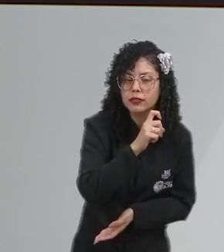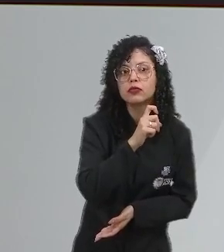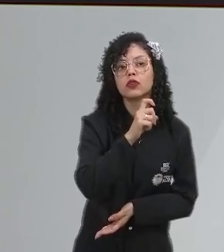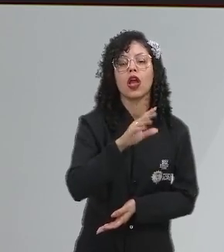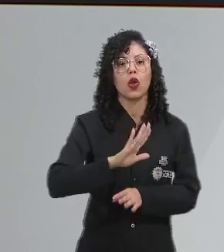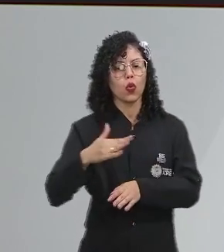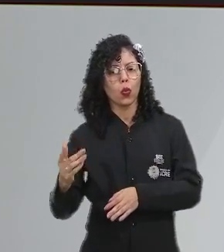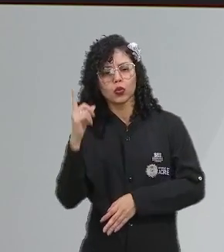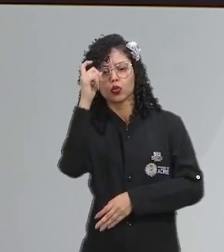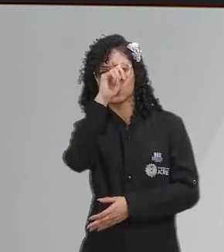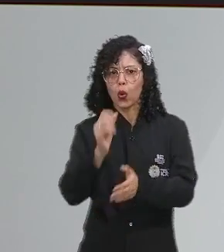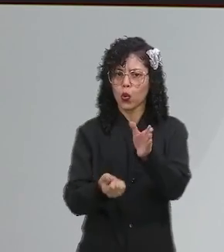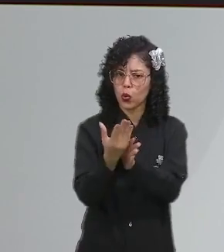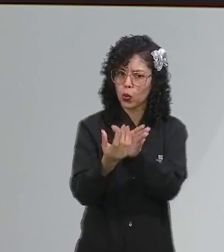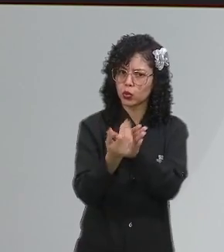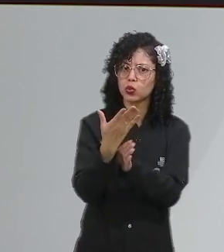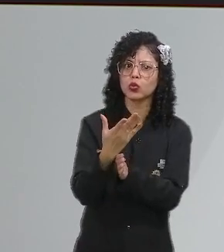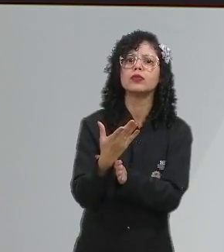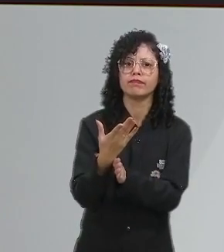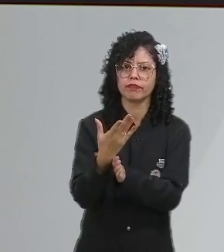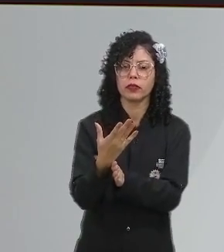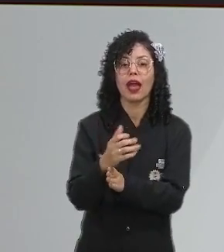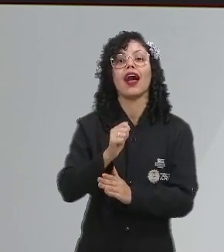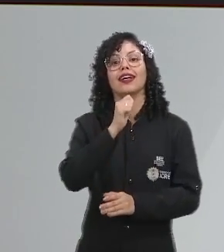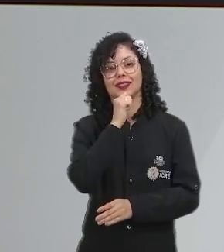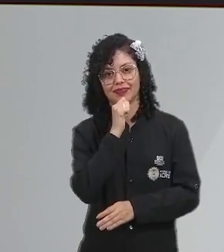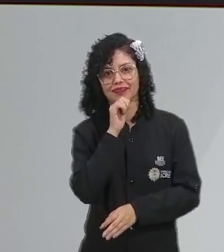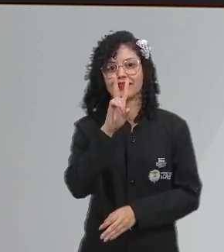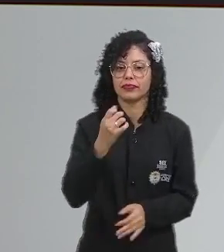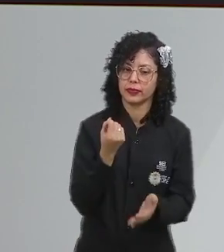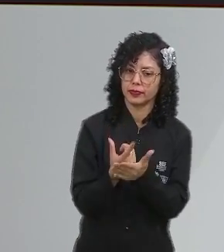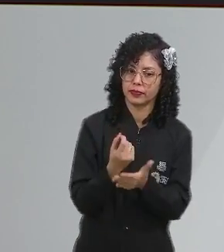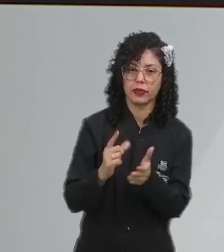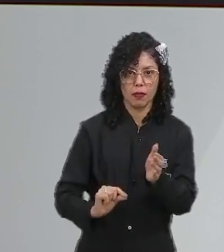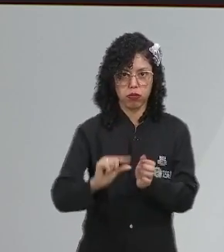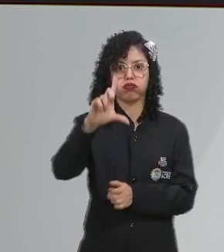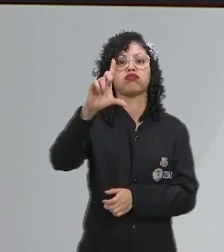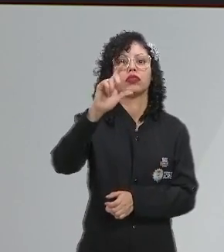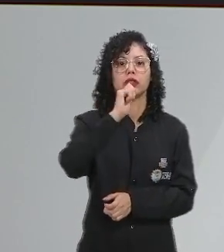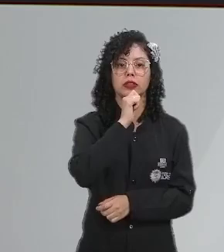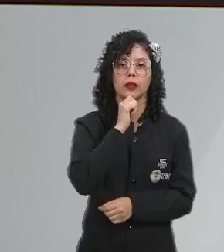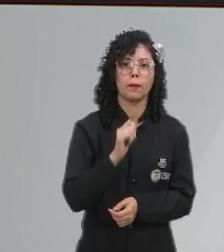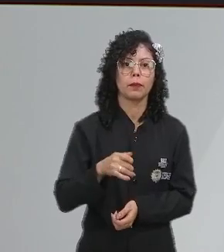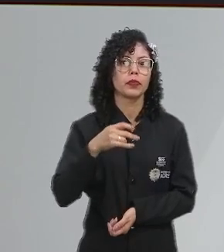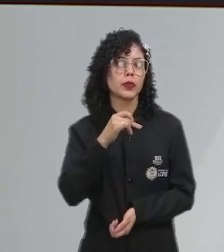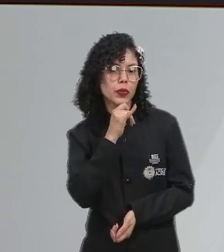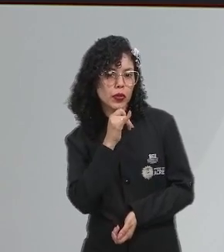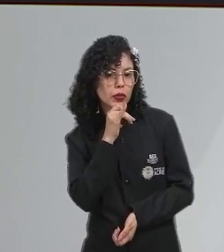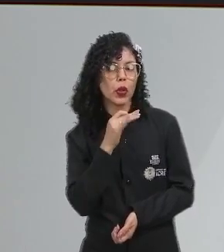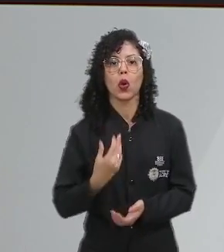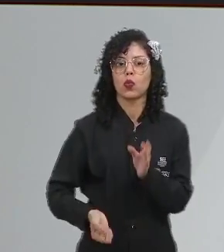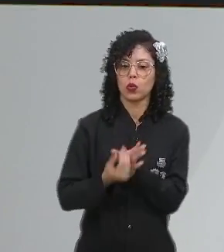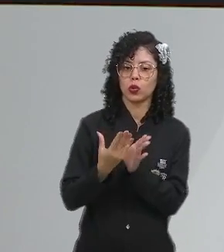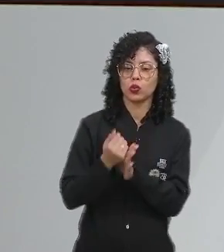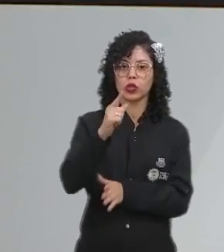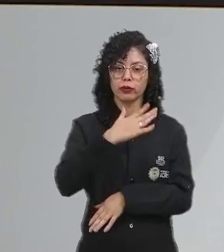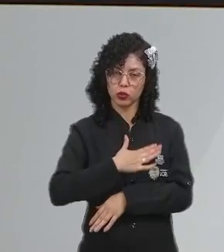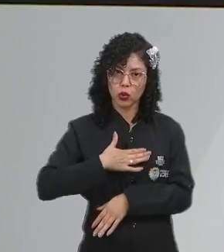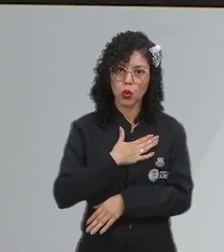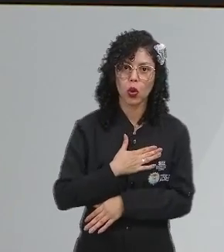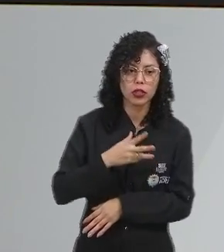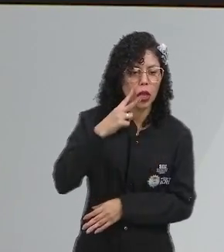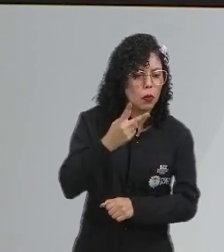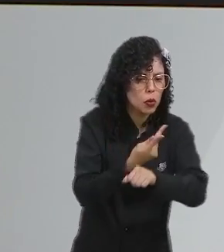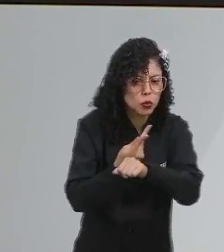você mesmo pensar aí nos produtos que você gosta, né? Que você procura uma promoção para você poder comprar, porque ele geralmente é